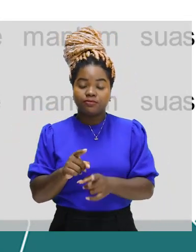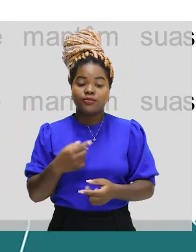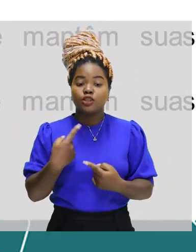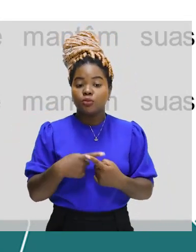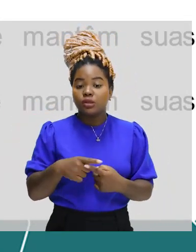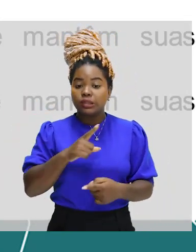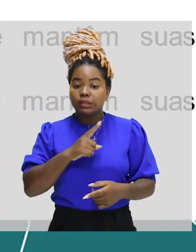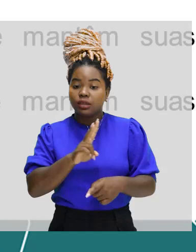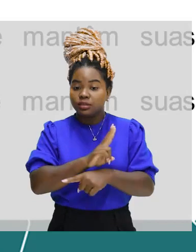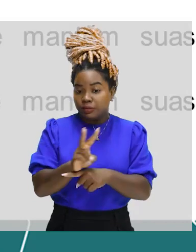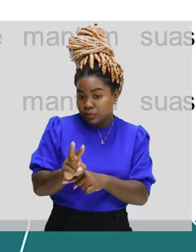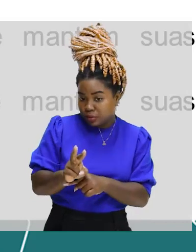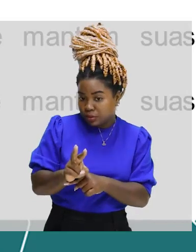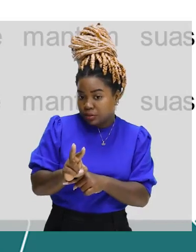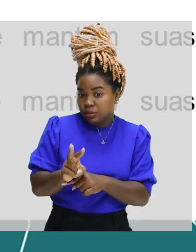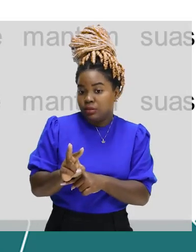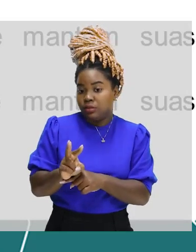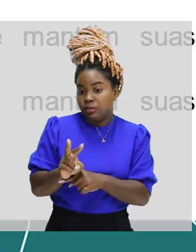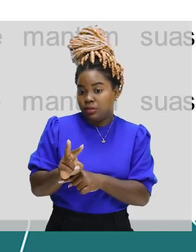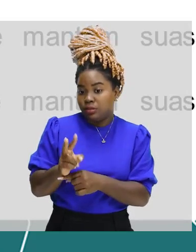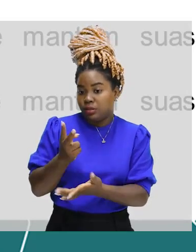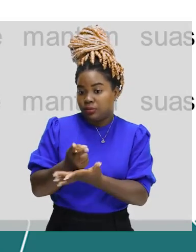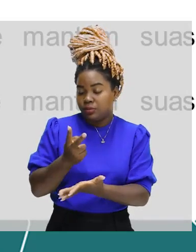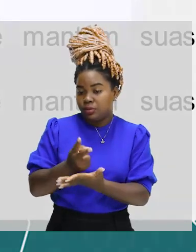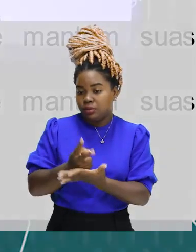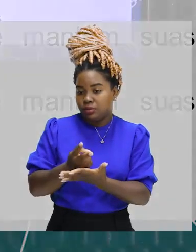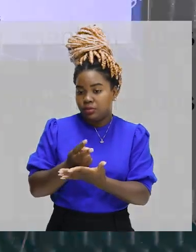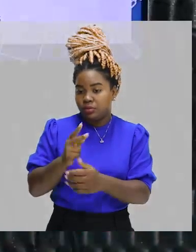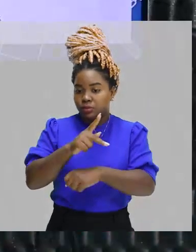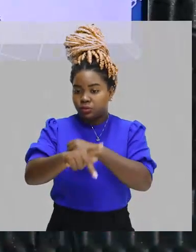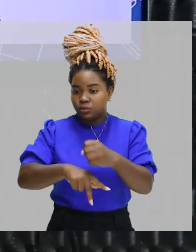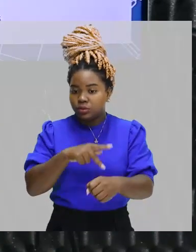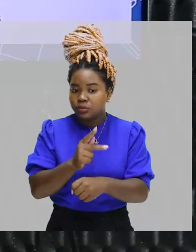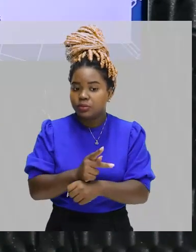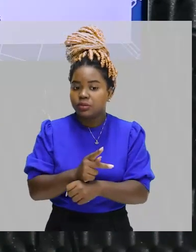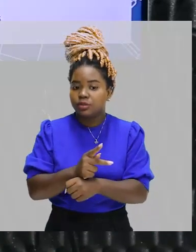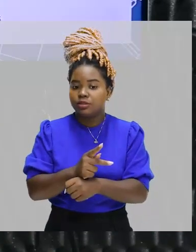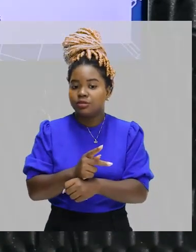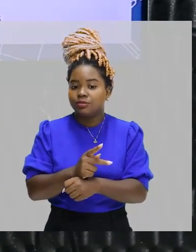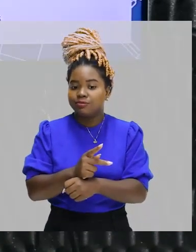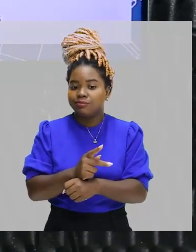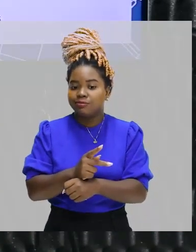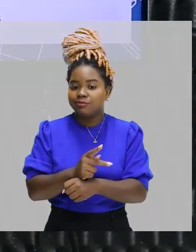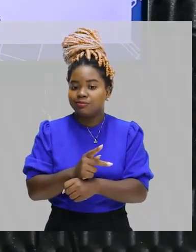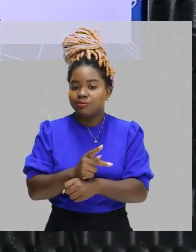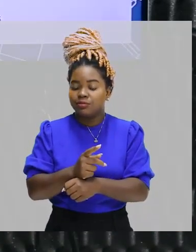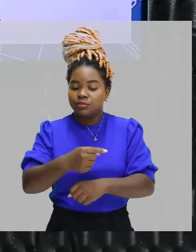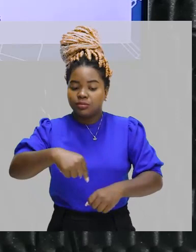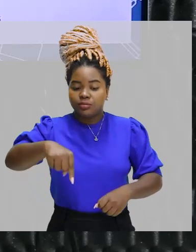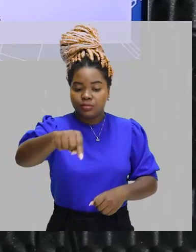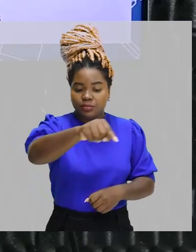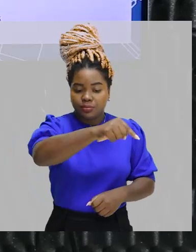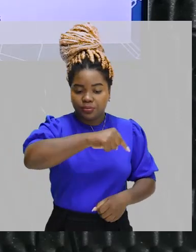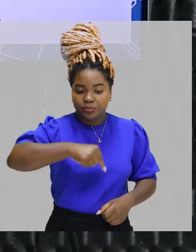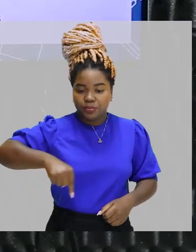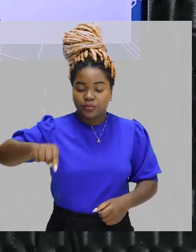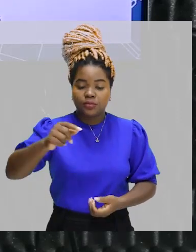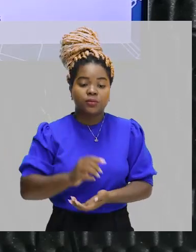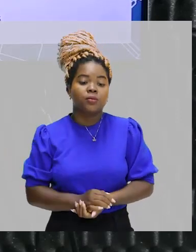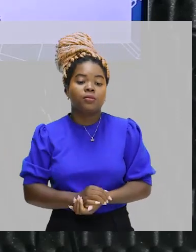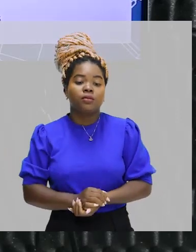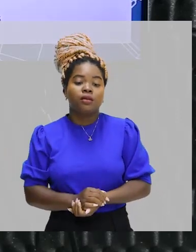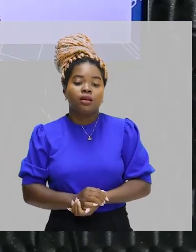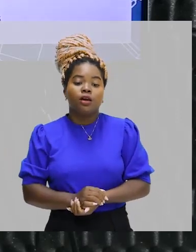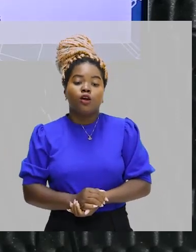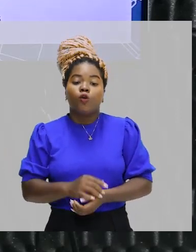velocidades escalares dos prótons constantes, mas os colocam em trajetórias circulares, certo? Os prótons eles